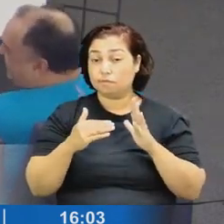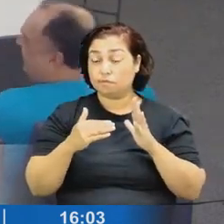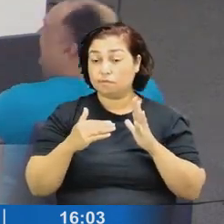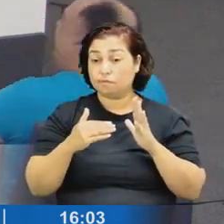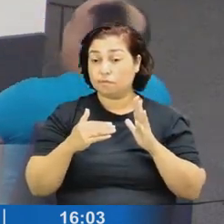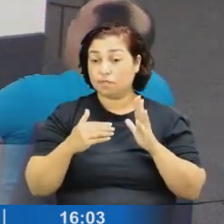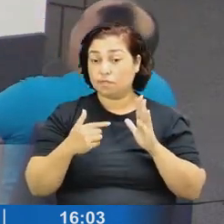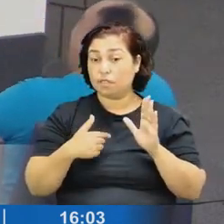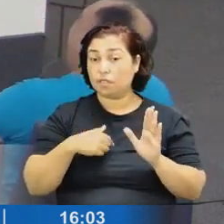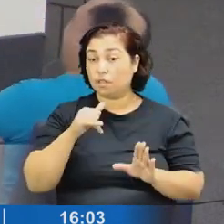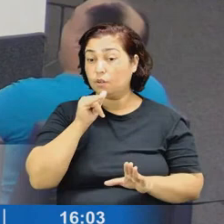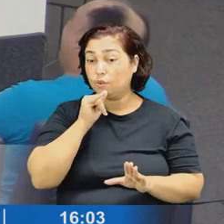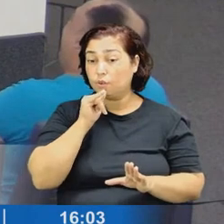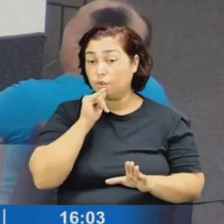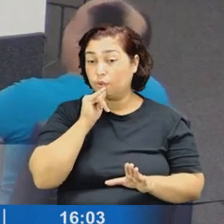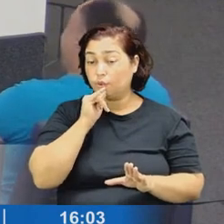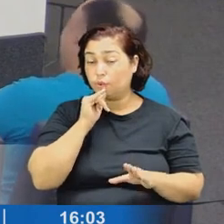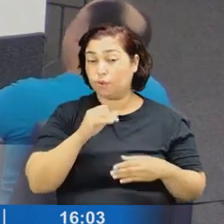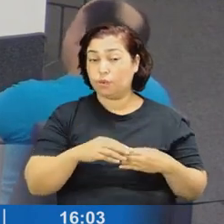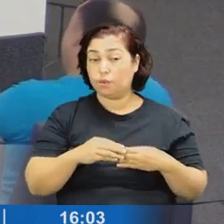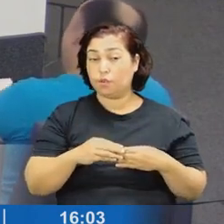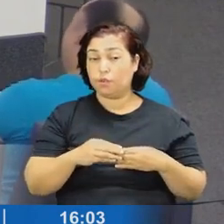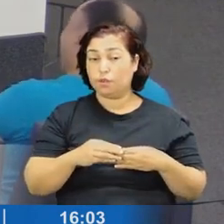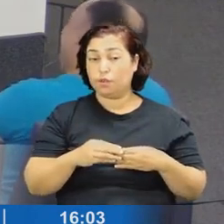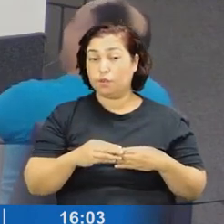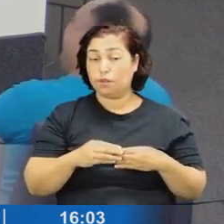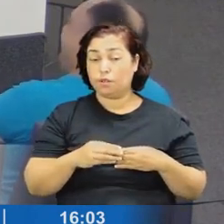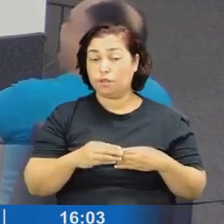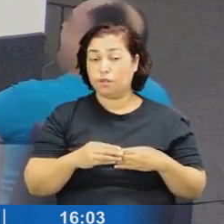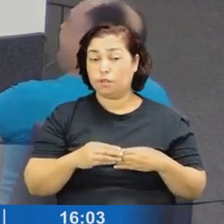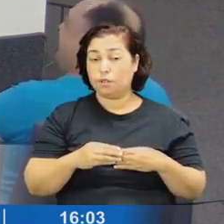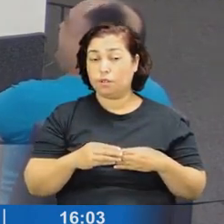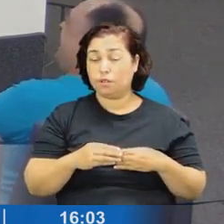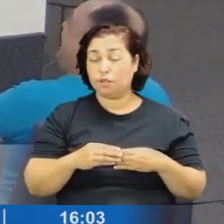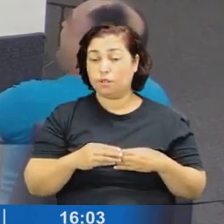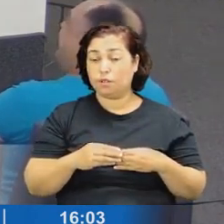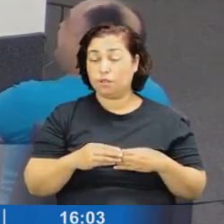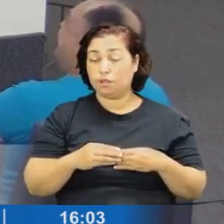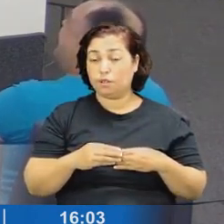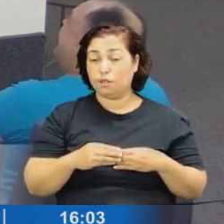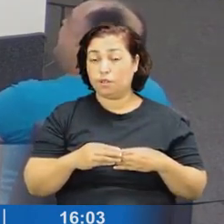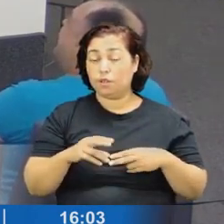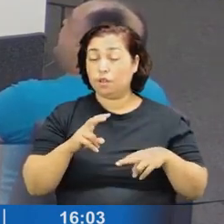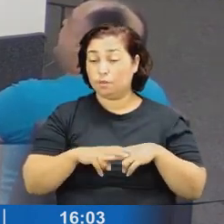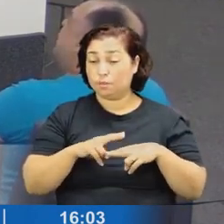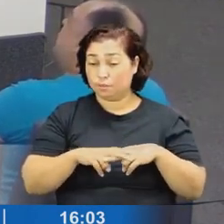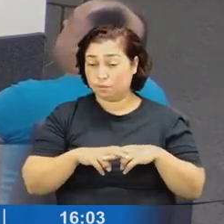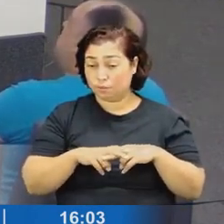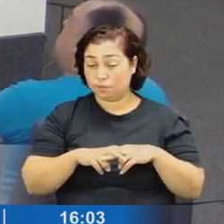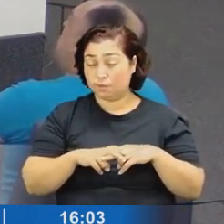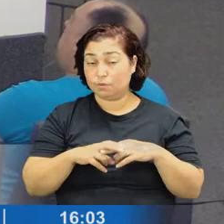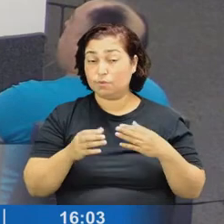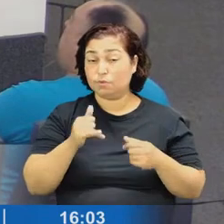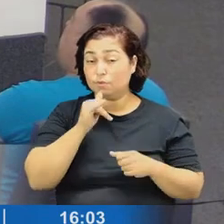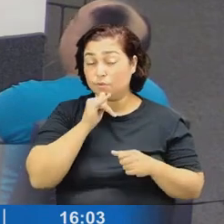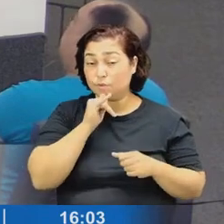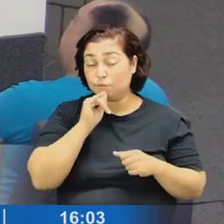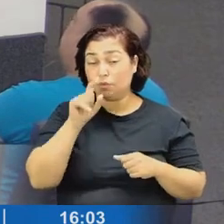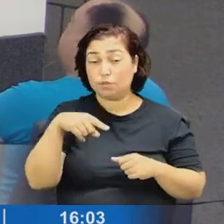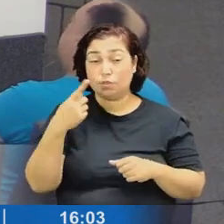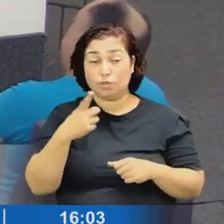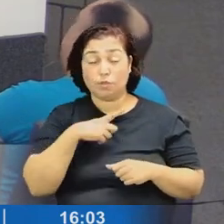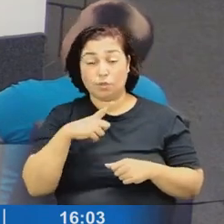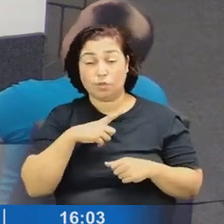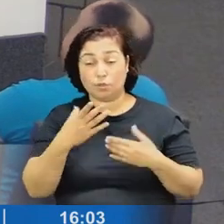também eu peguei um exemplo extremo né 400 anos de cadeia um exemplo extremo né mas dentro desse exemplo você vai ter outros